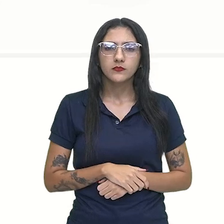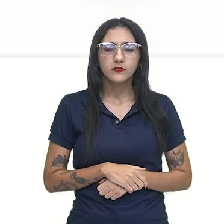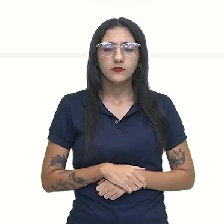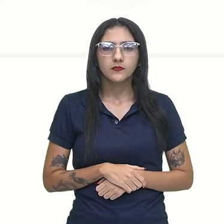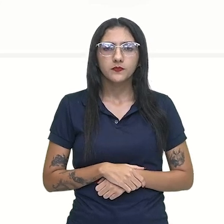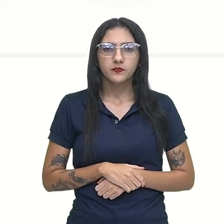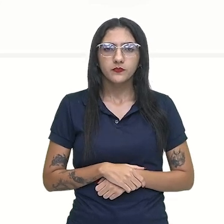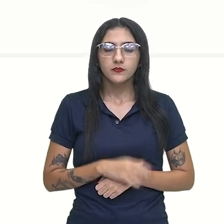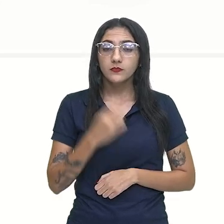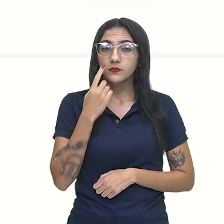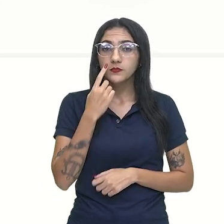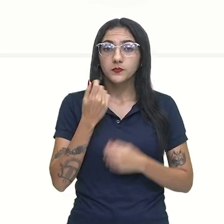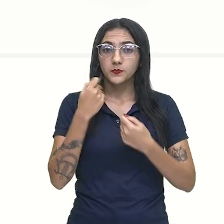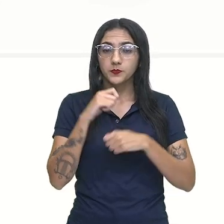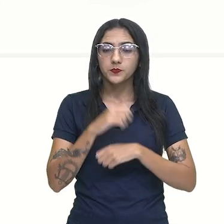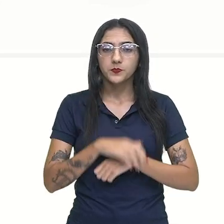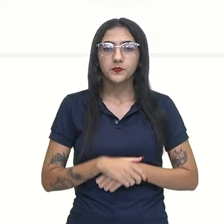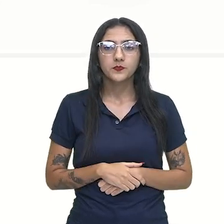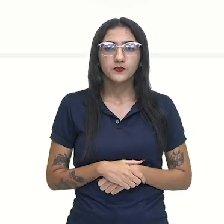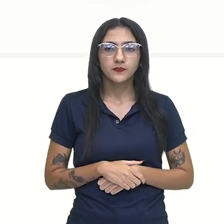a gente vai ter que calcular então